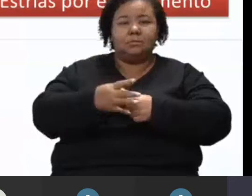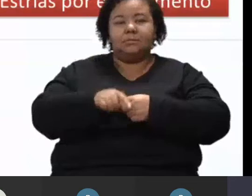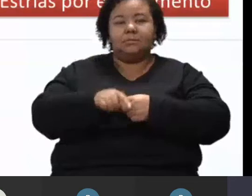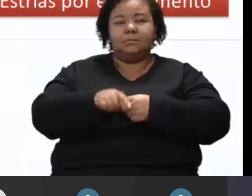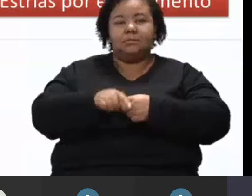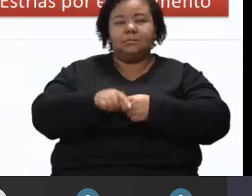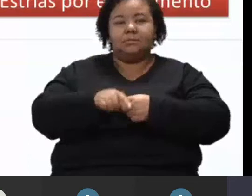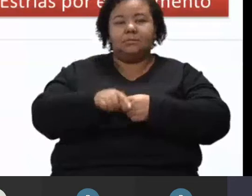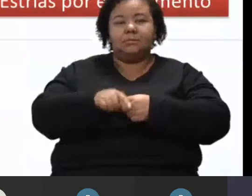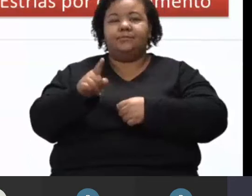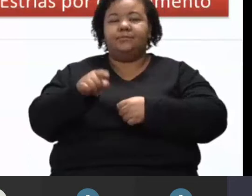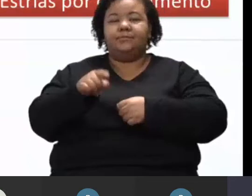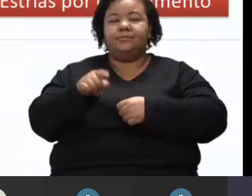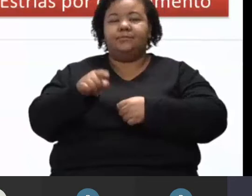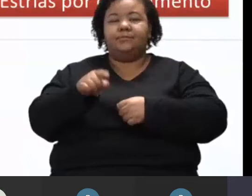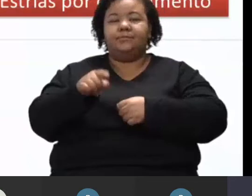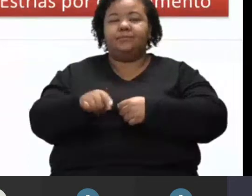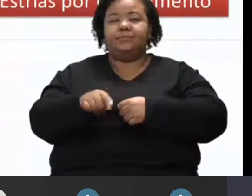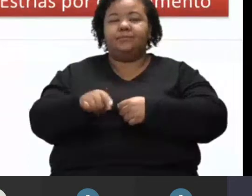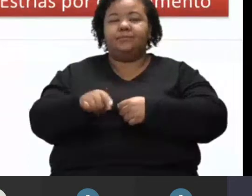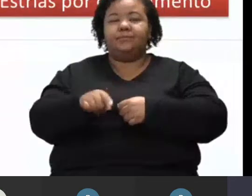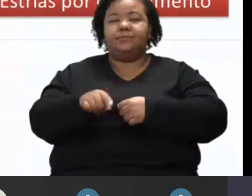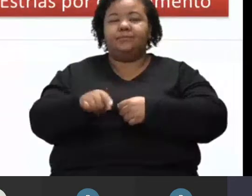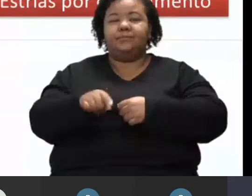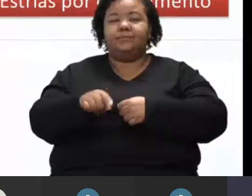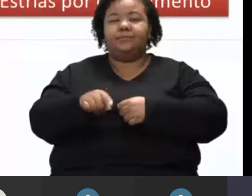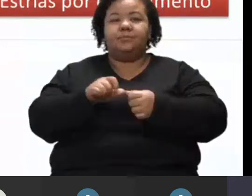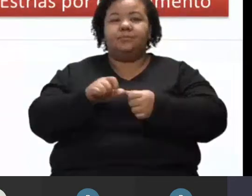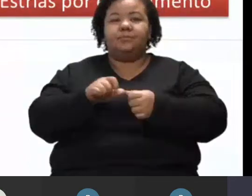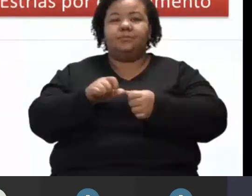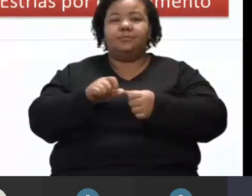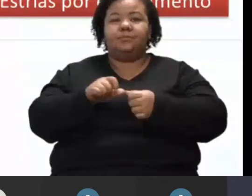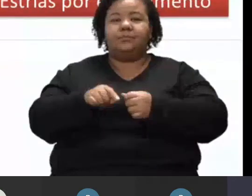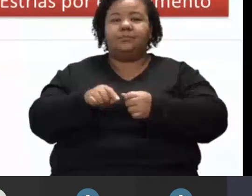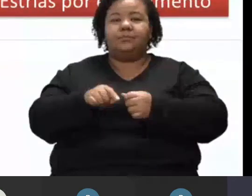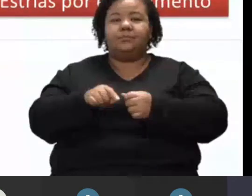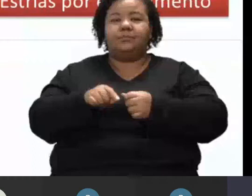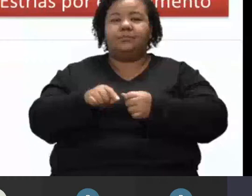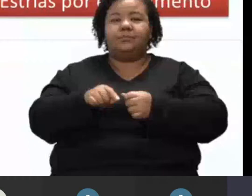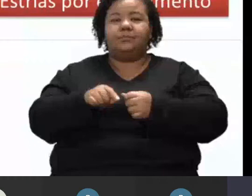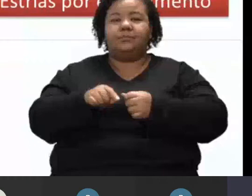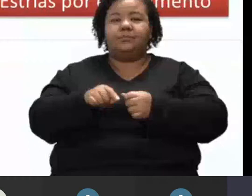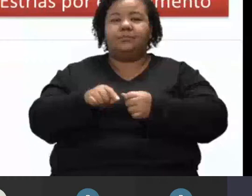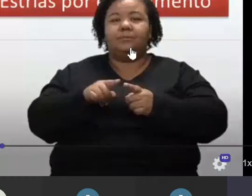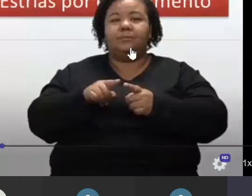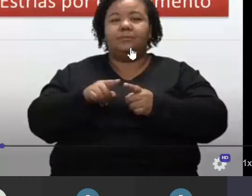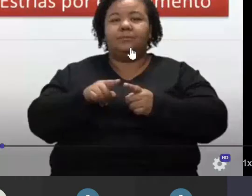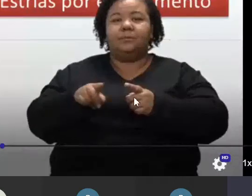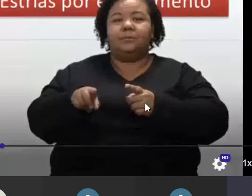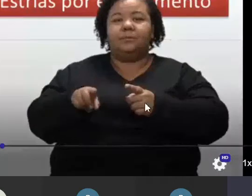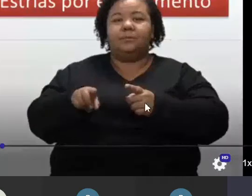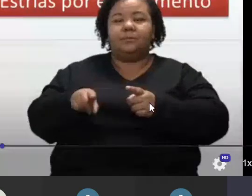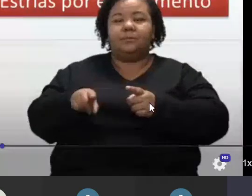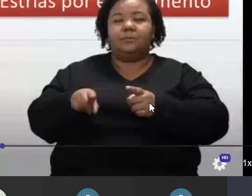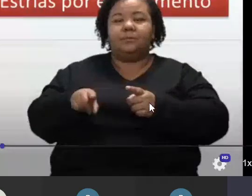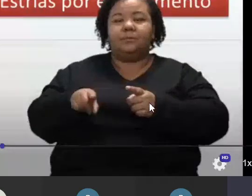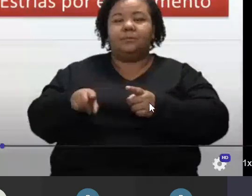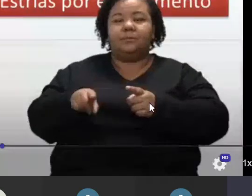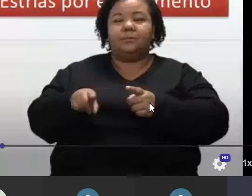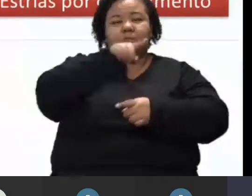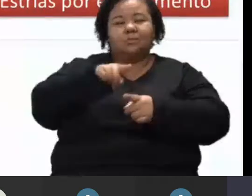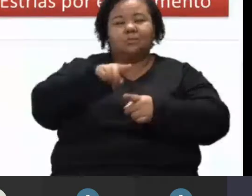estria. E, por fim, a última estria, você vai tocar só na terceira estria e vai arrastando até